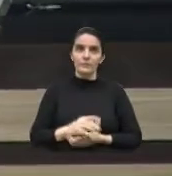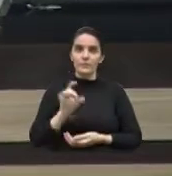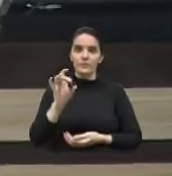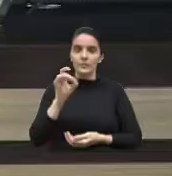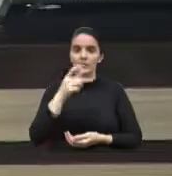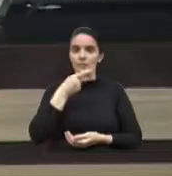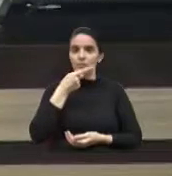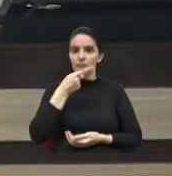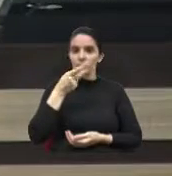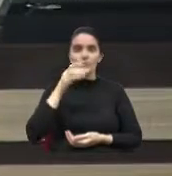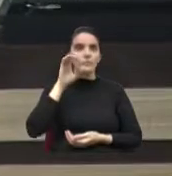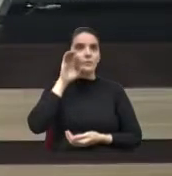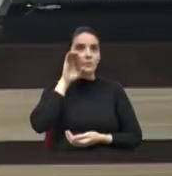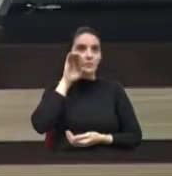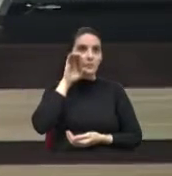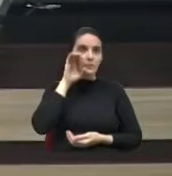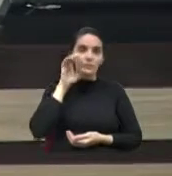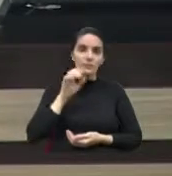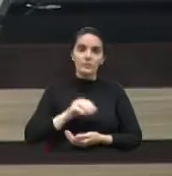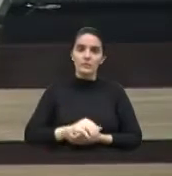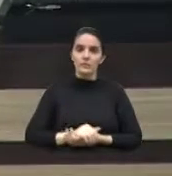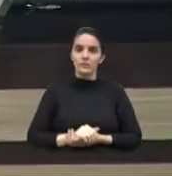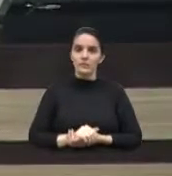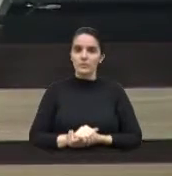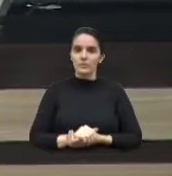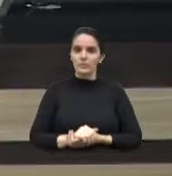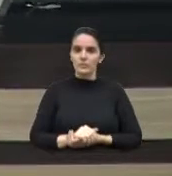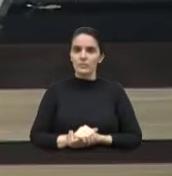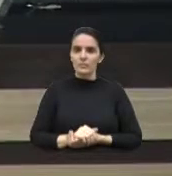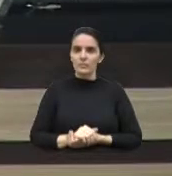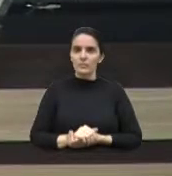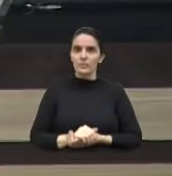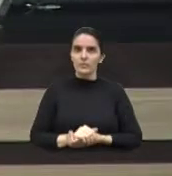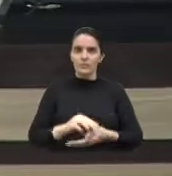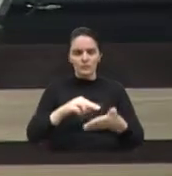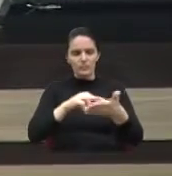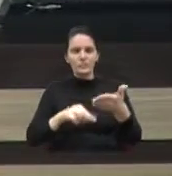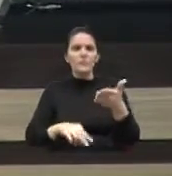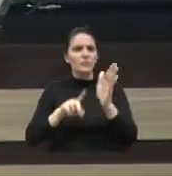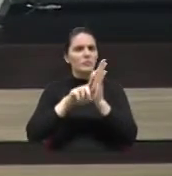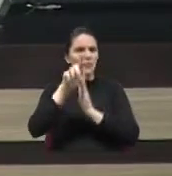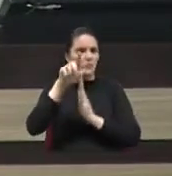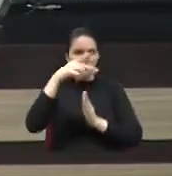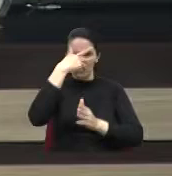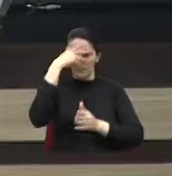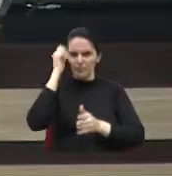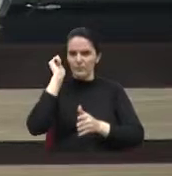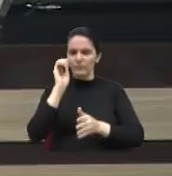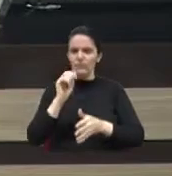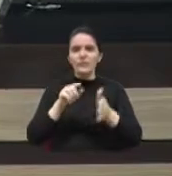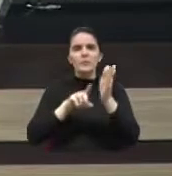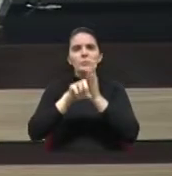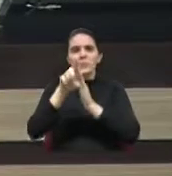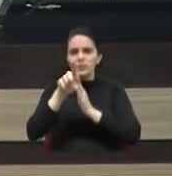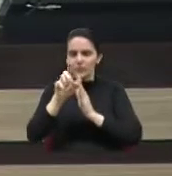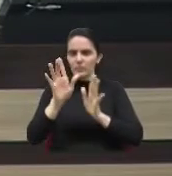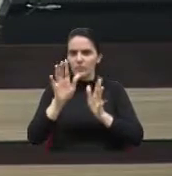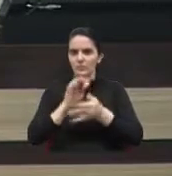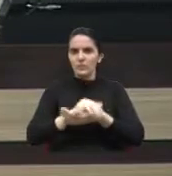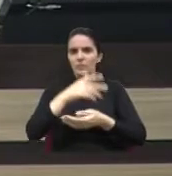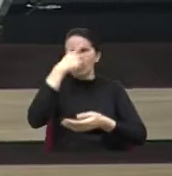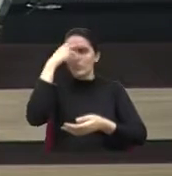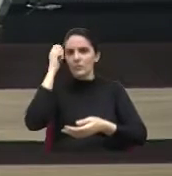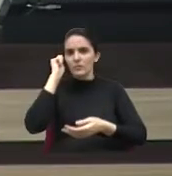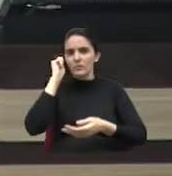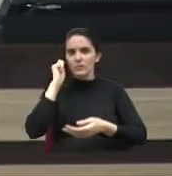vereadora Constância Félix. Vereadora, escute só o requerimento que a senhora fez. Requer informações do Poder Executivo sobre